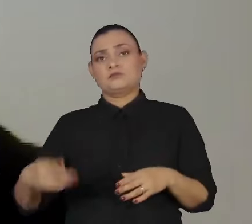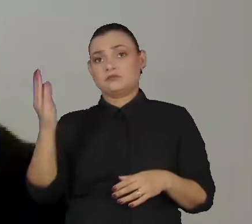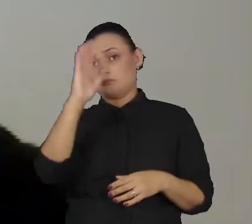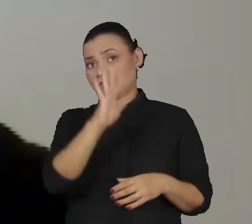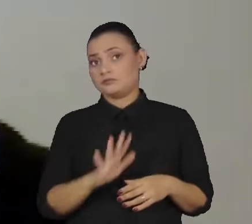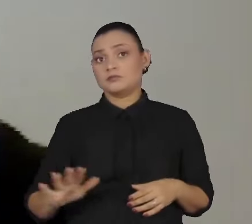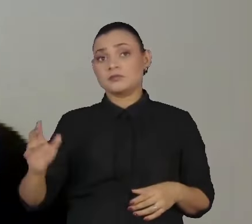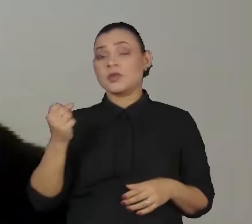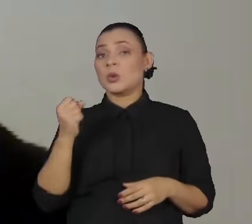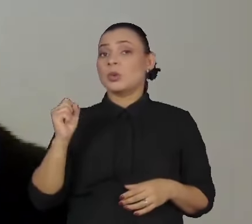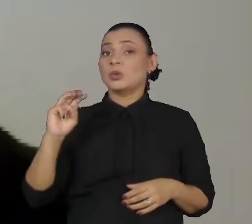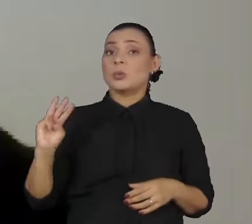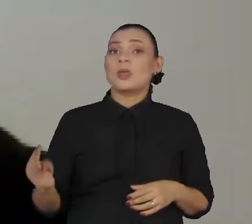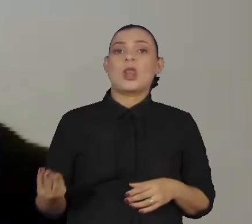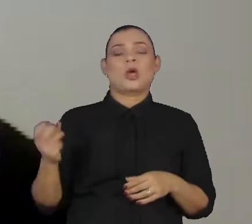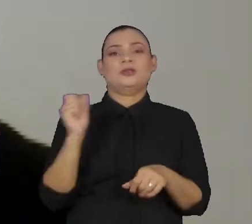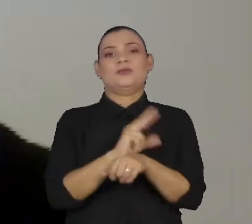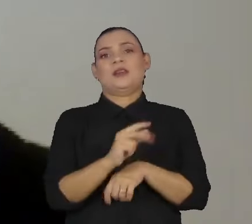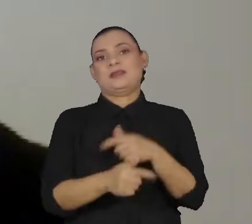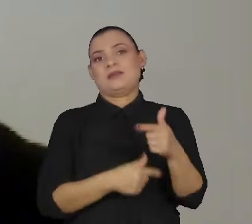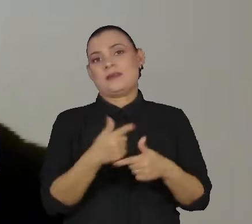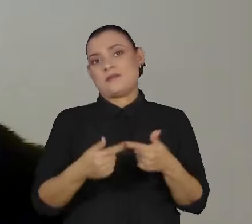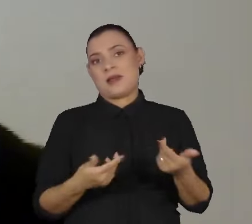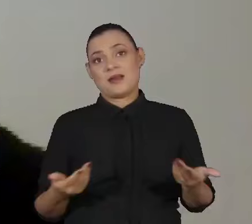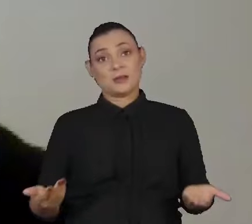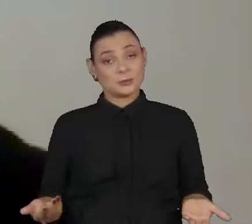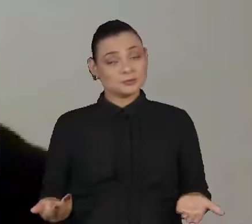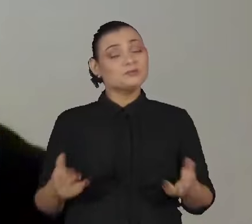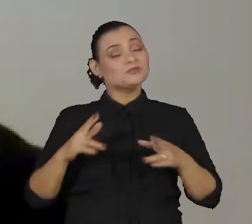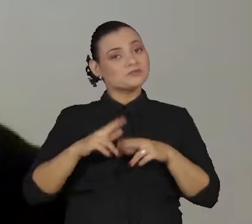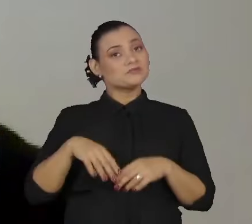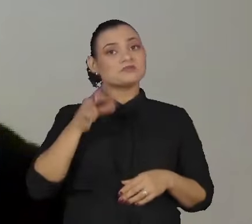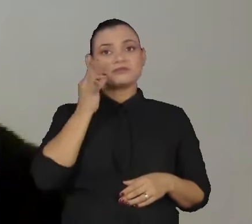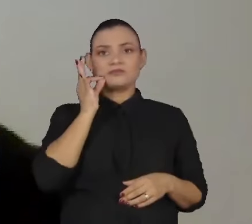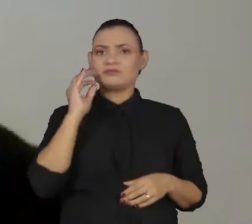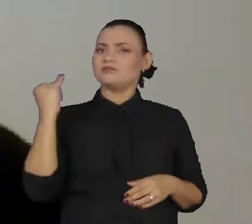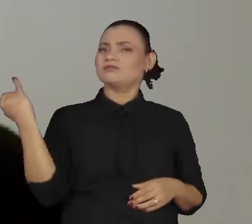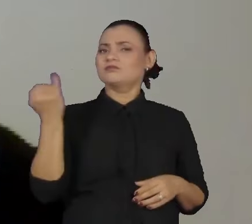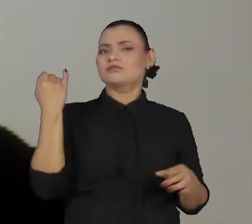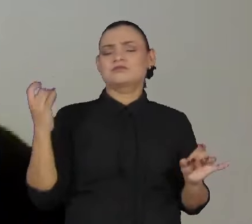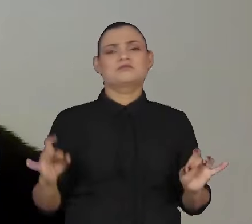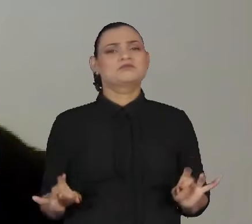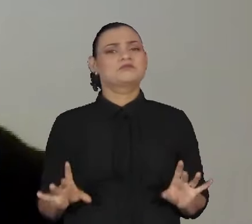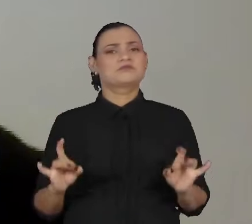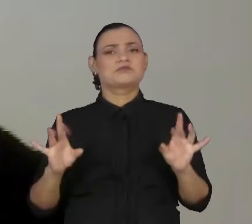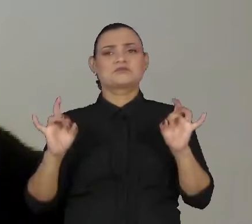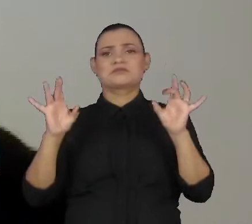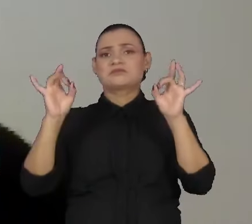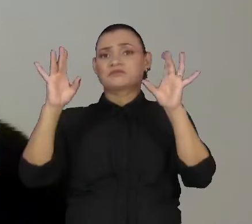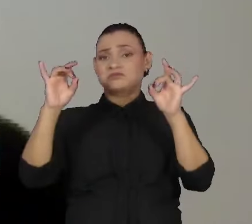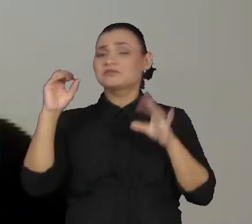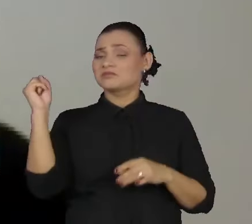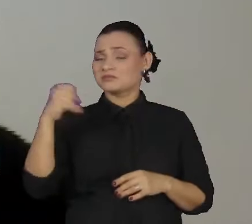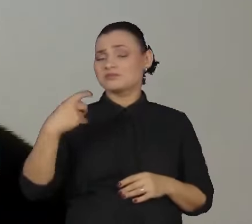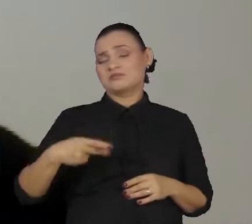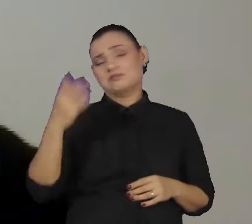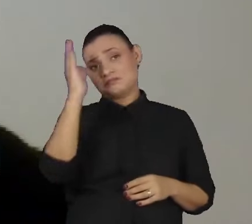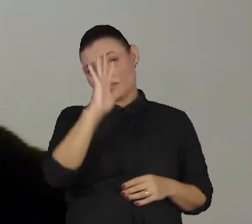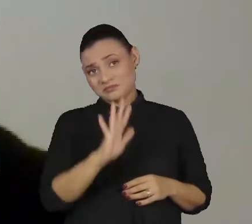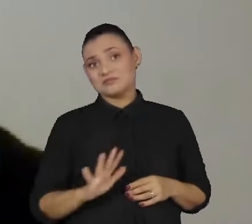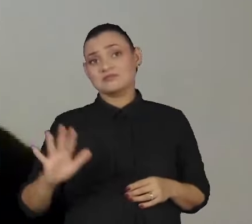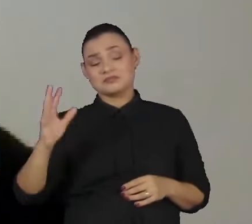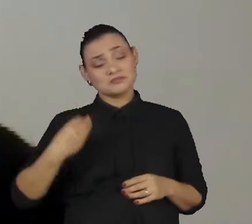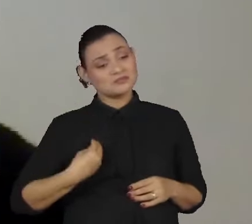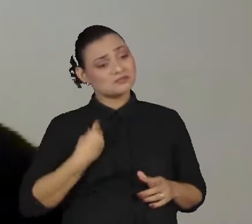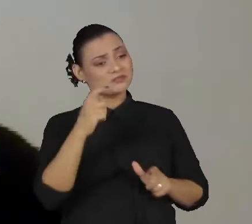mais de 8 milhões de empregos. Então, por tudo isso, faz com que o café seja importante, não só para a